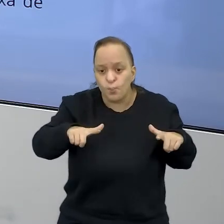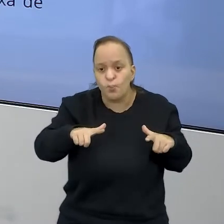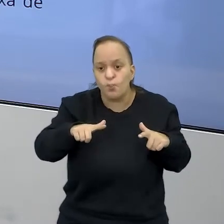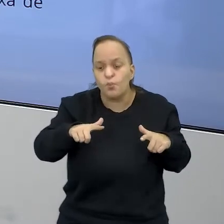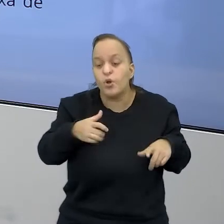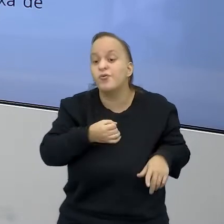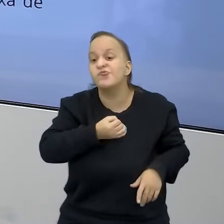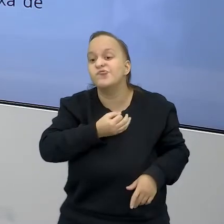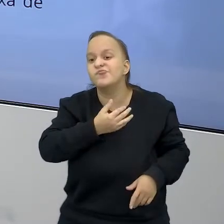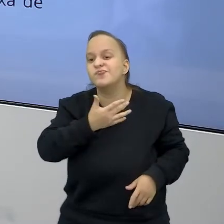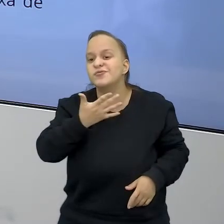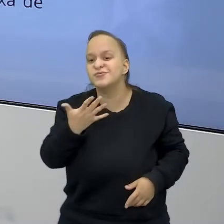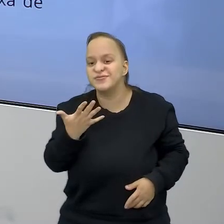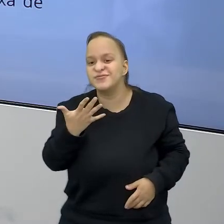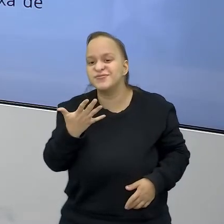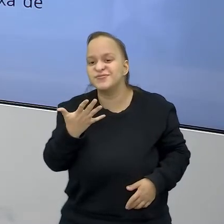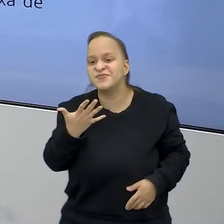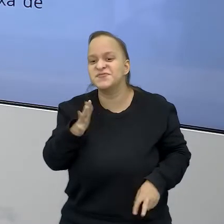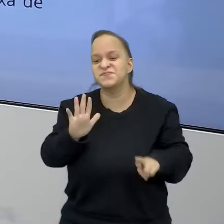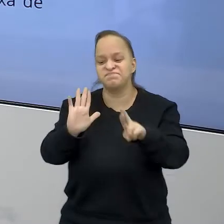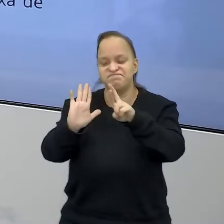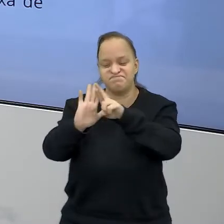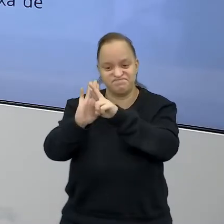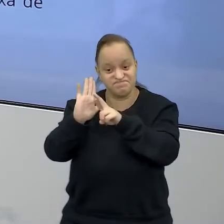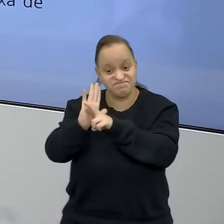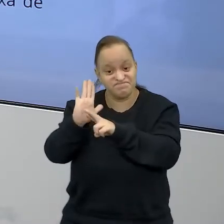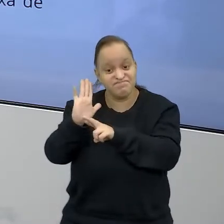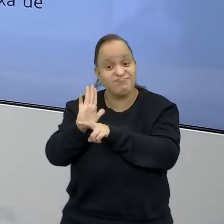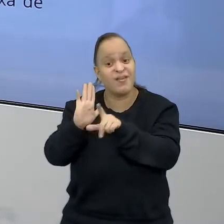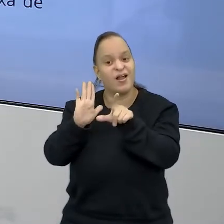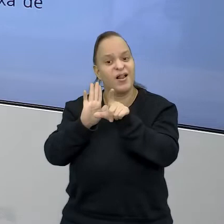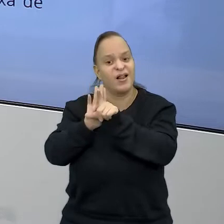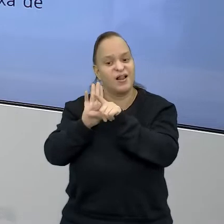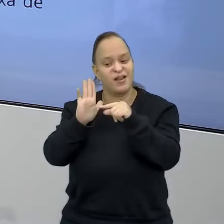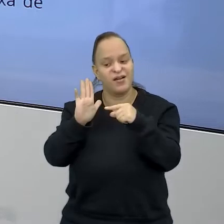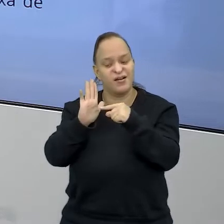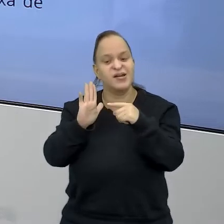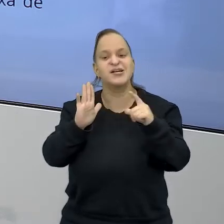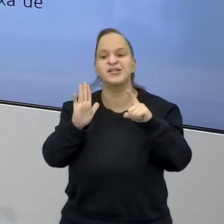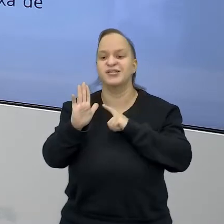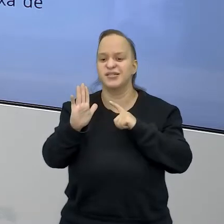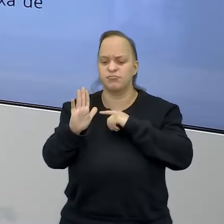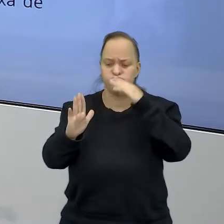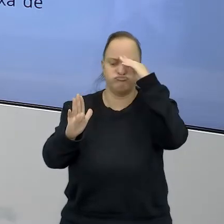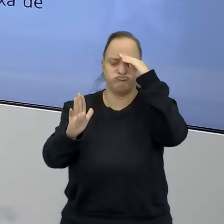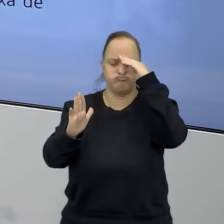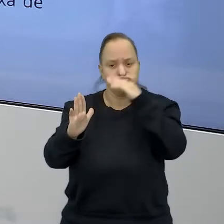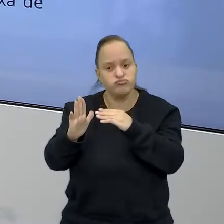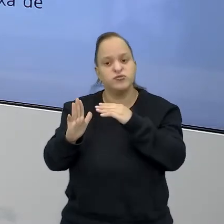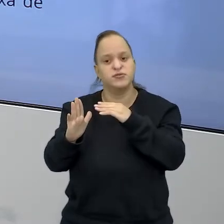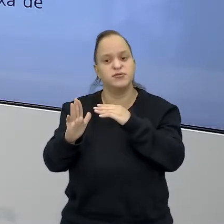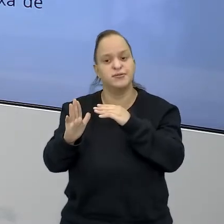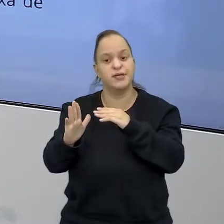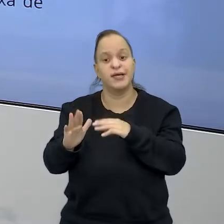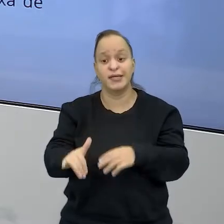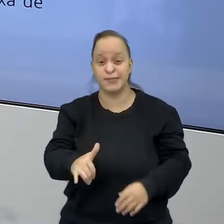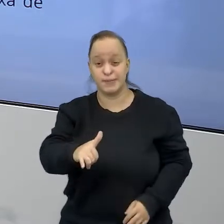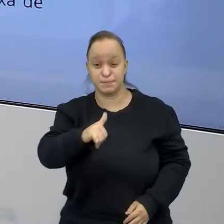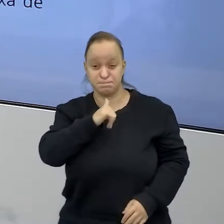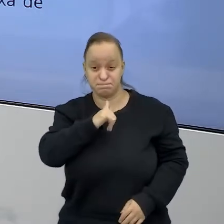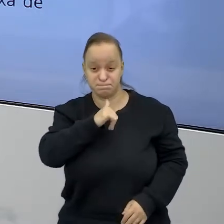está tudo escrito nessas leis, tá? E que tem que ser seguida, tá? Então, se você pretende